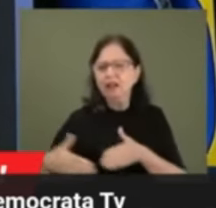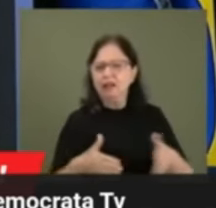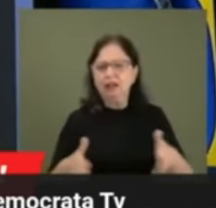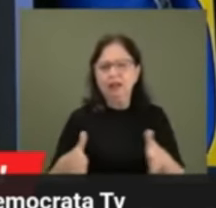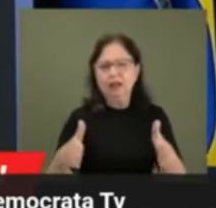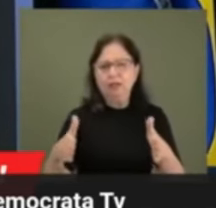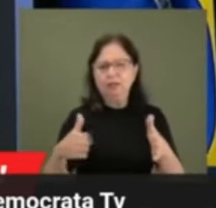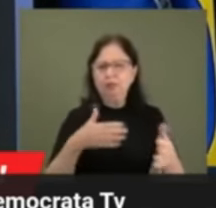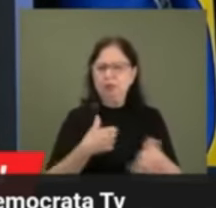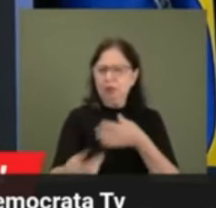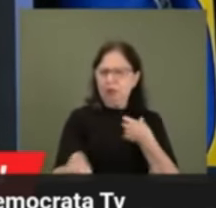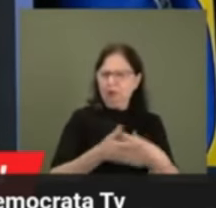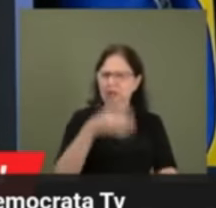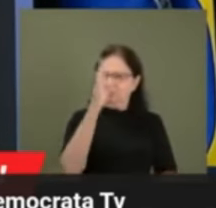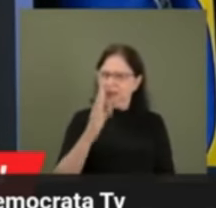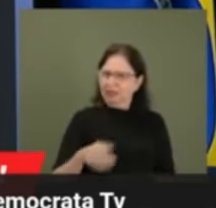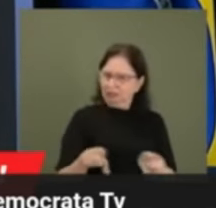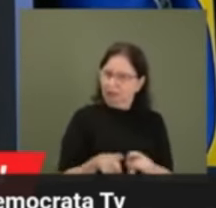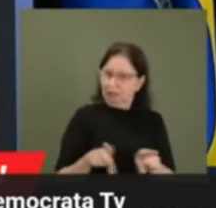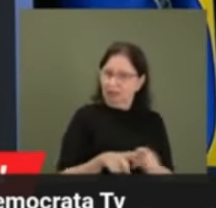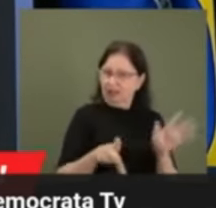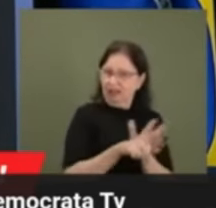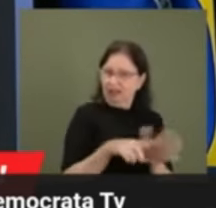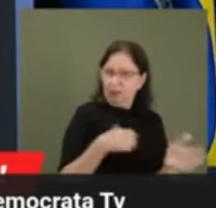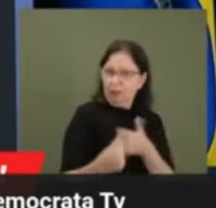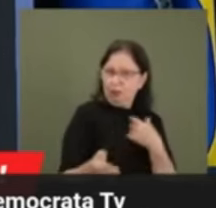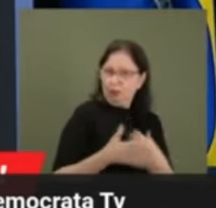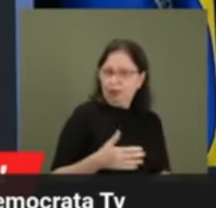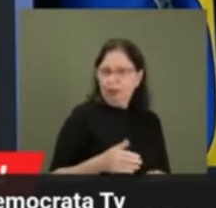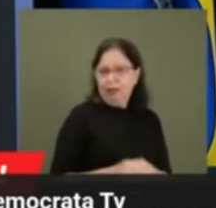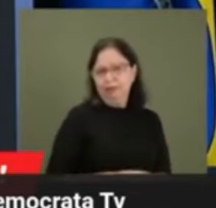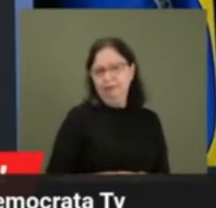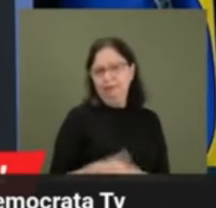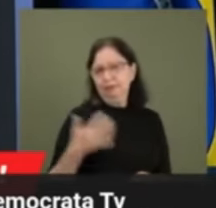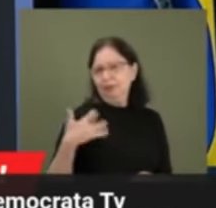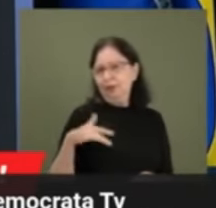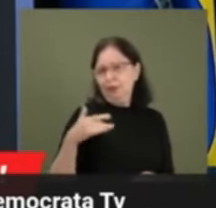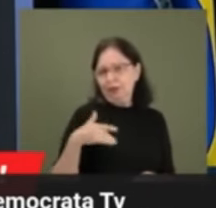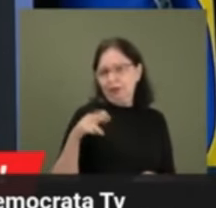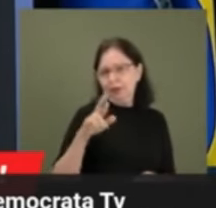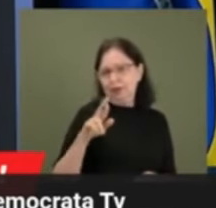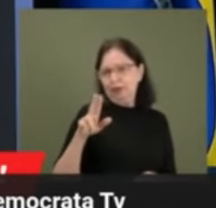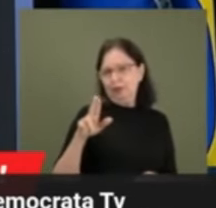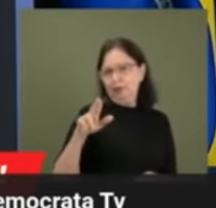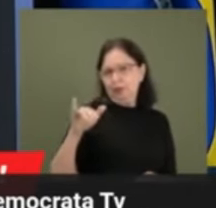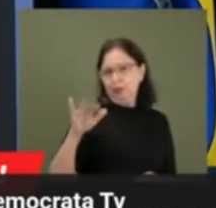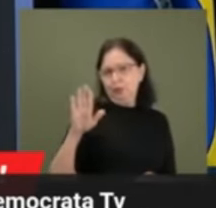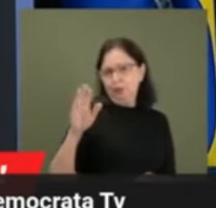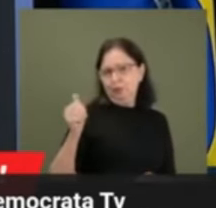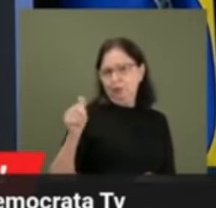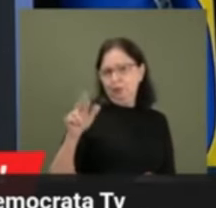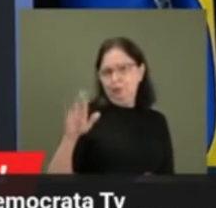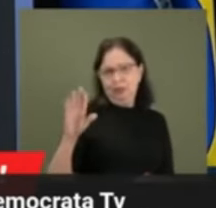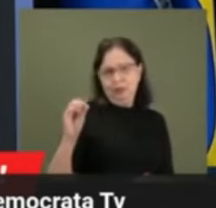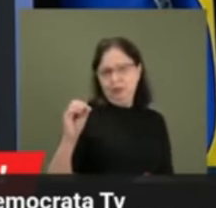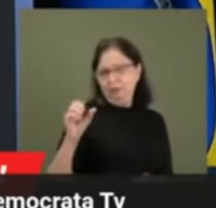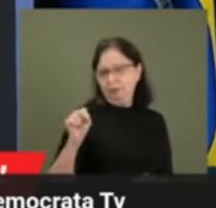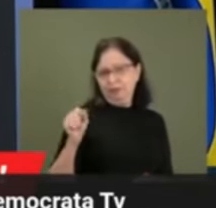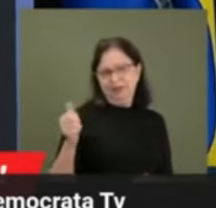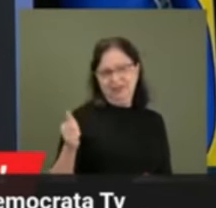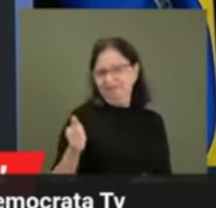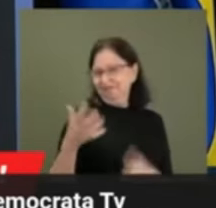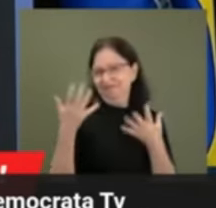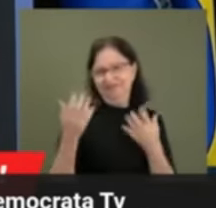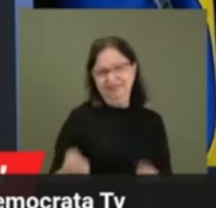nosso país então façamos a lei de qualquer maneira Rui Barbosa certamente não aprovaria eu tenho certeza que os senhores senadores e Senhoras senadores também não a gente